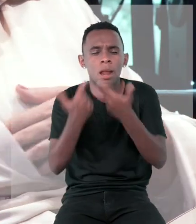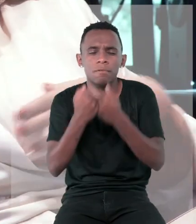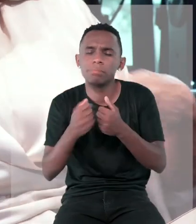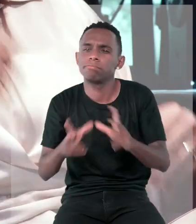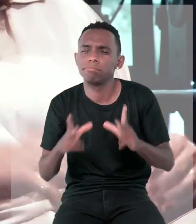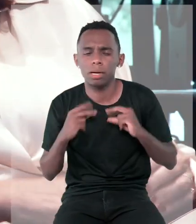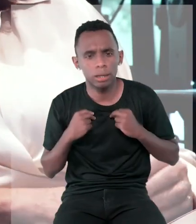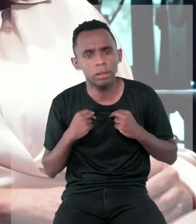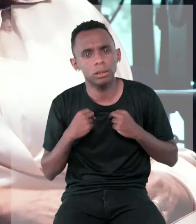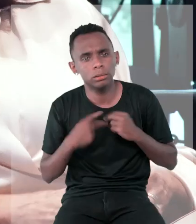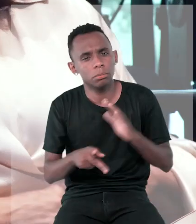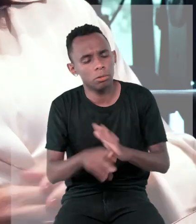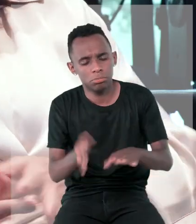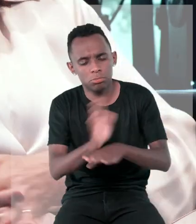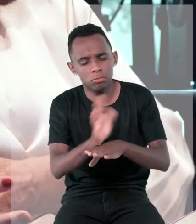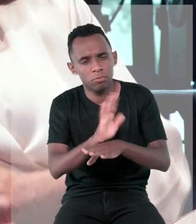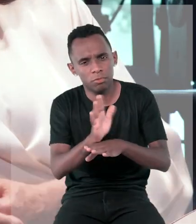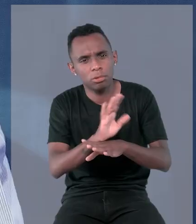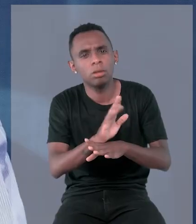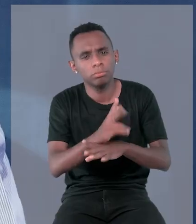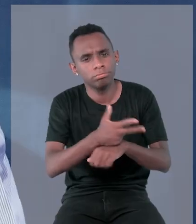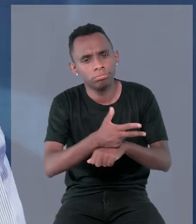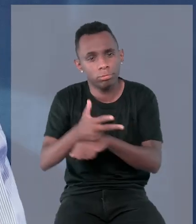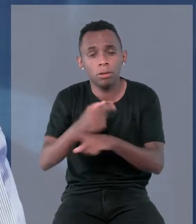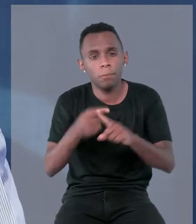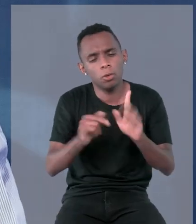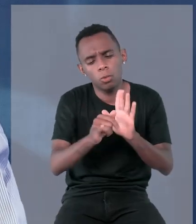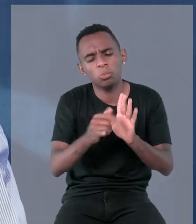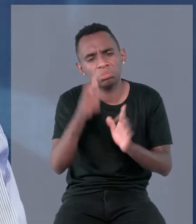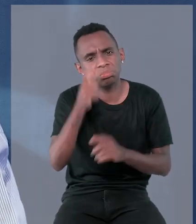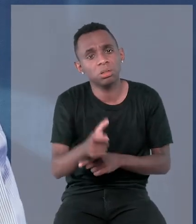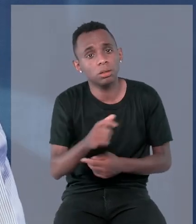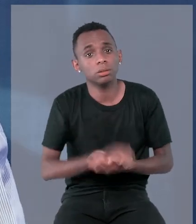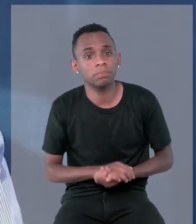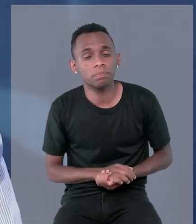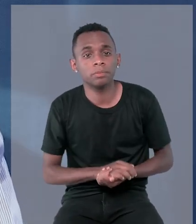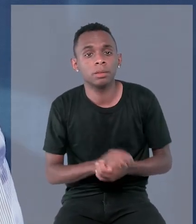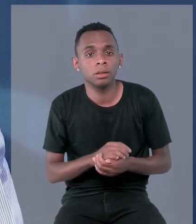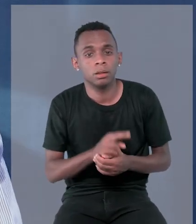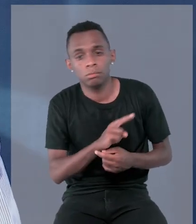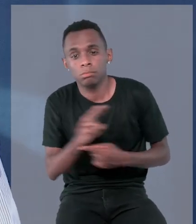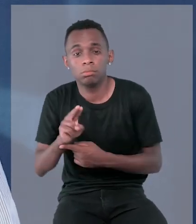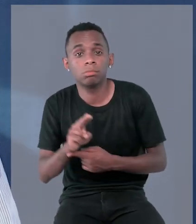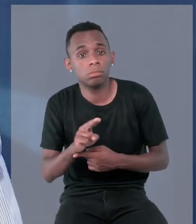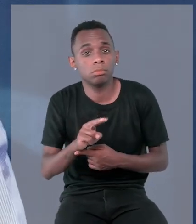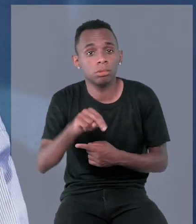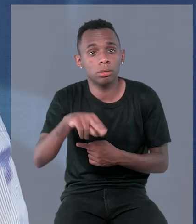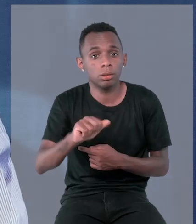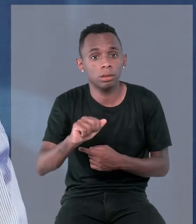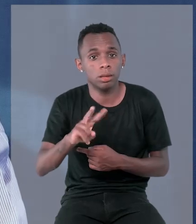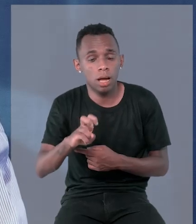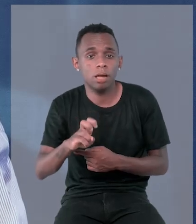merece até um videoclipe, um filminho e tal, porque o conto é muito interessante, que é aquele conto chamado Nave Rosa